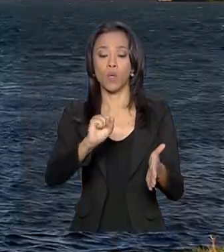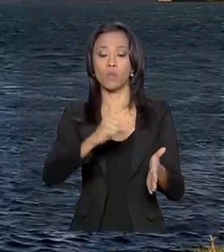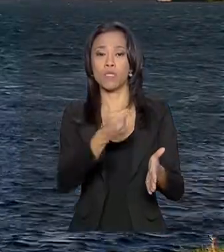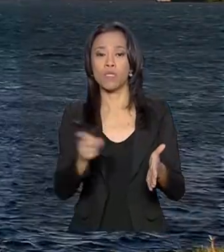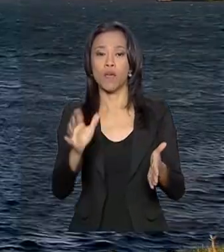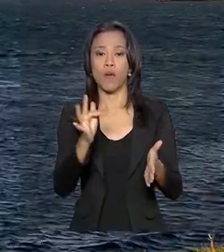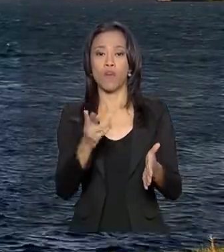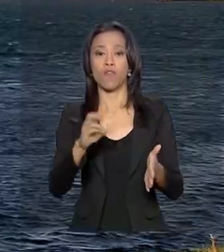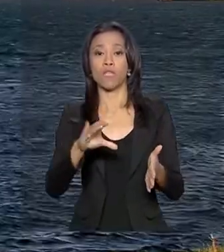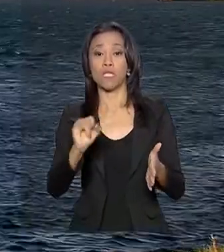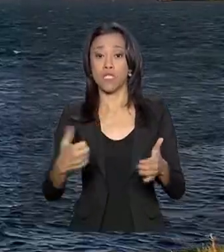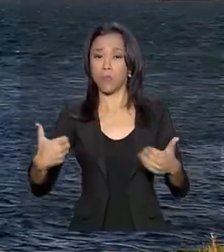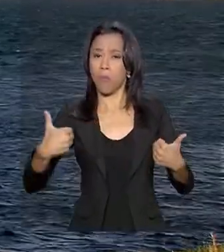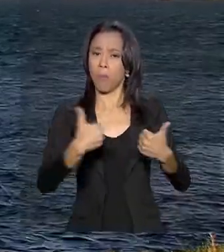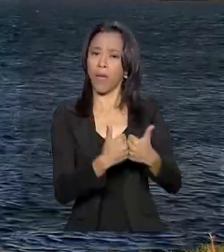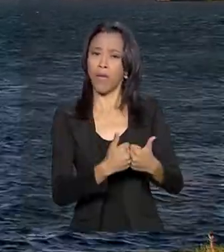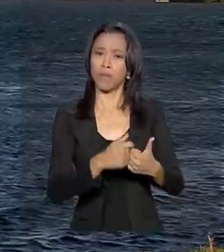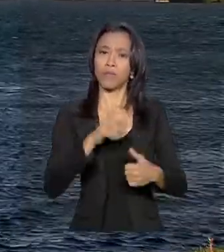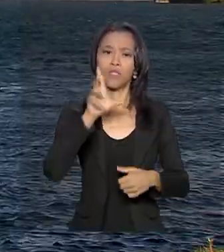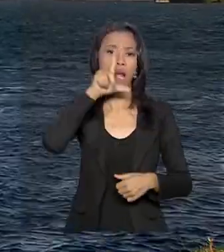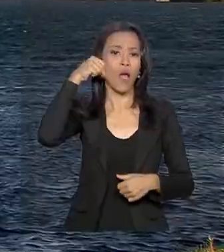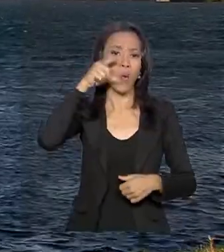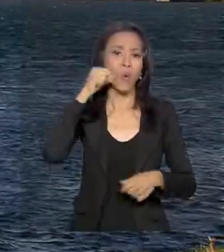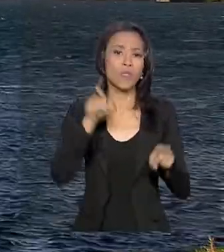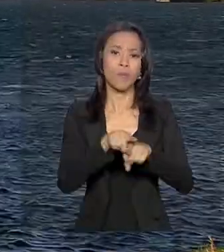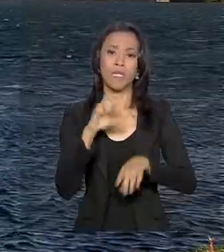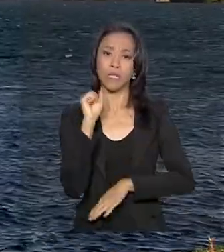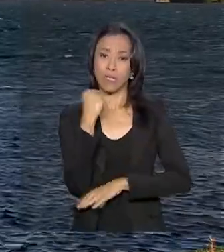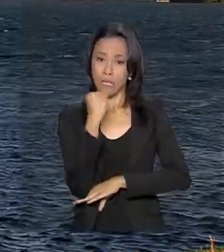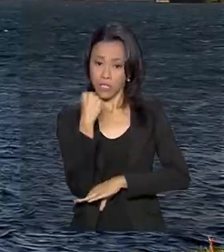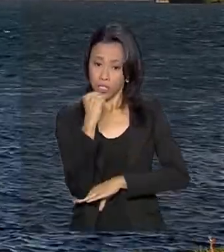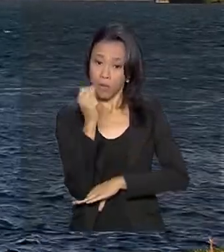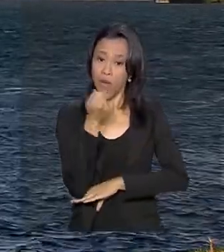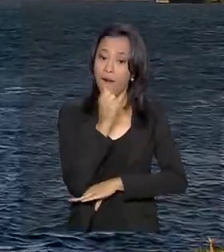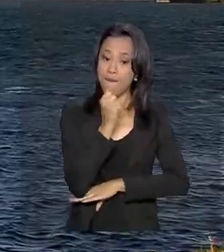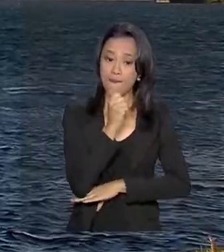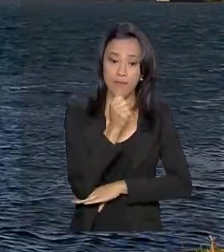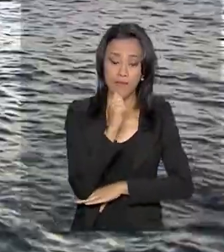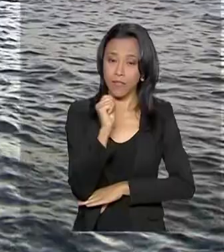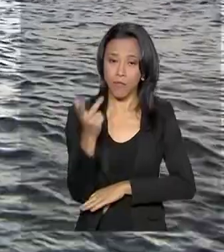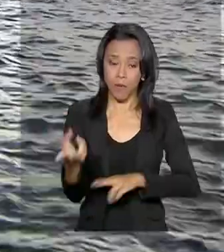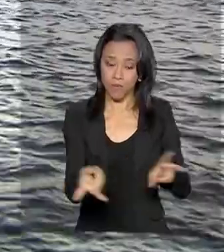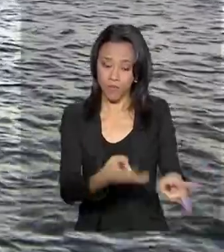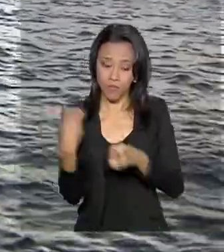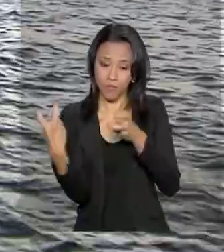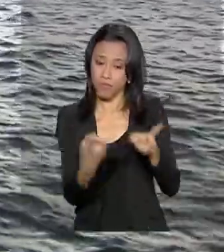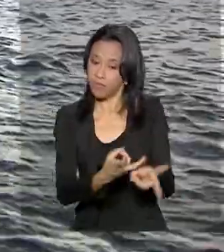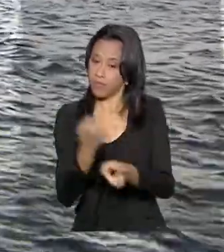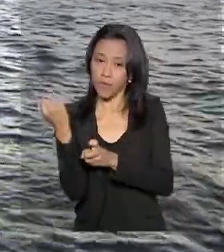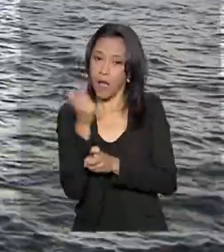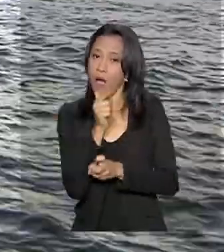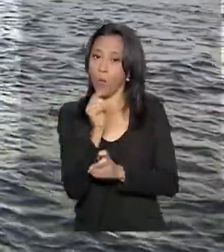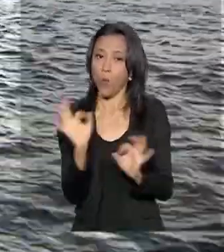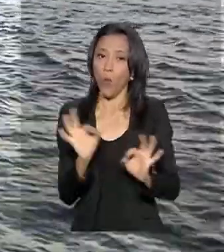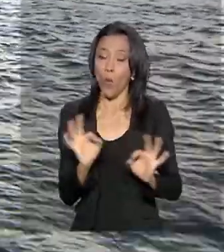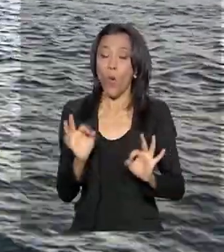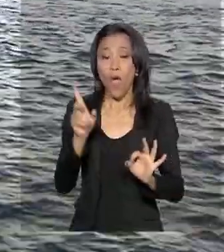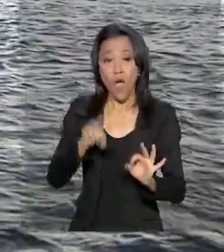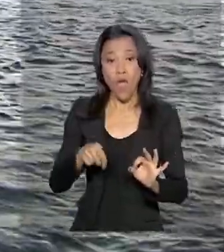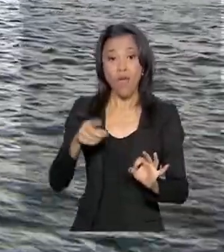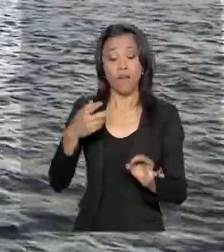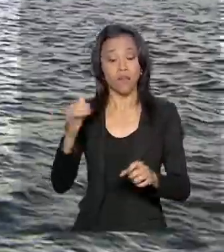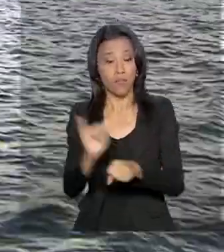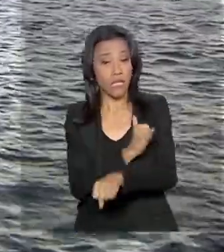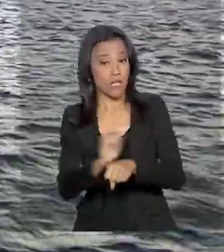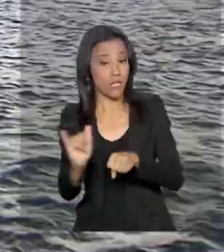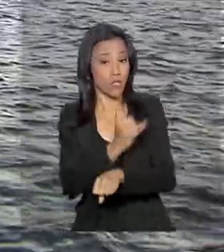sergipe ainda não há risco para a captação de água segundo o governo a medida preventiva para evitar danos